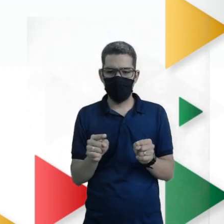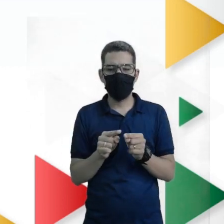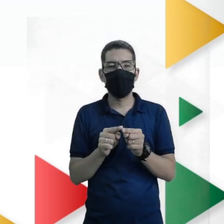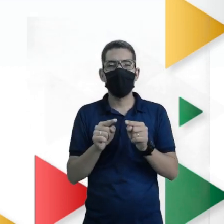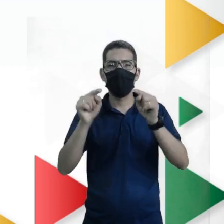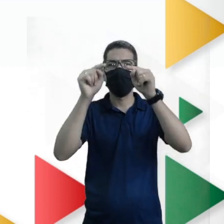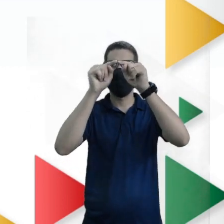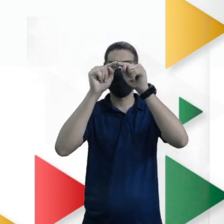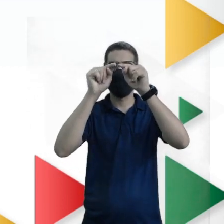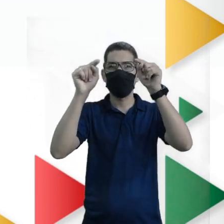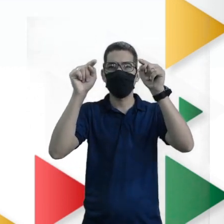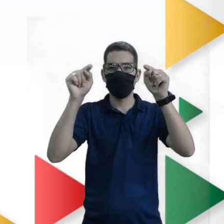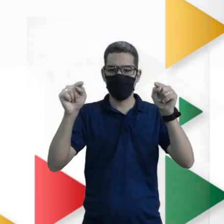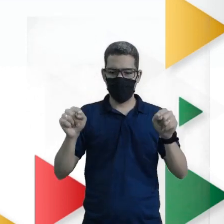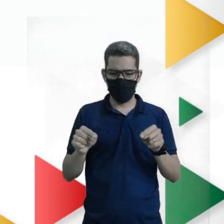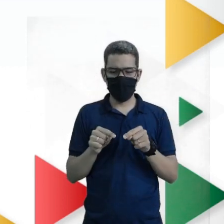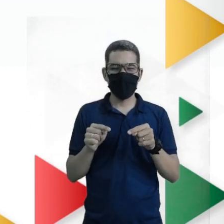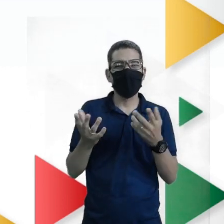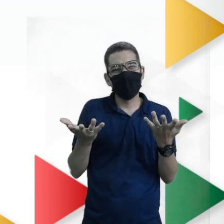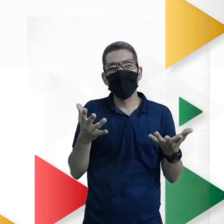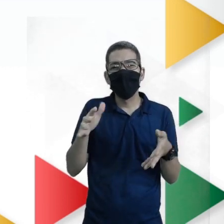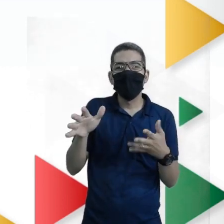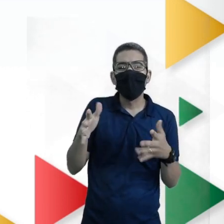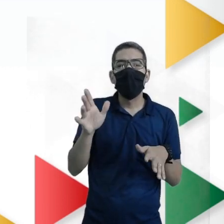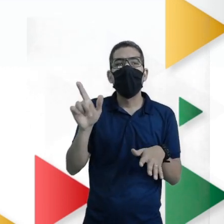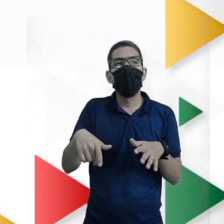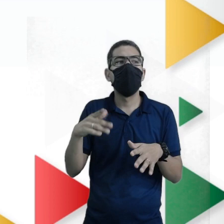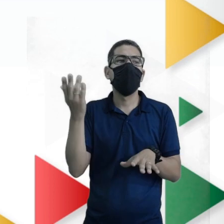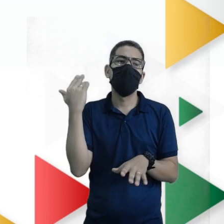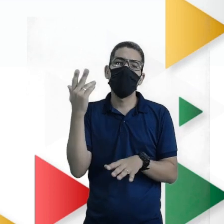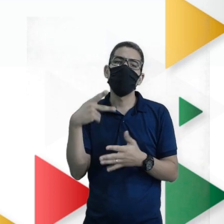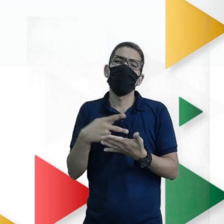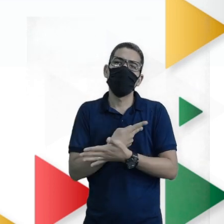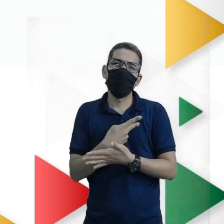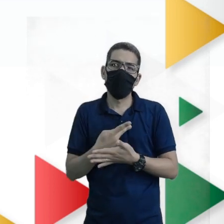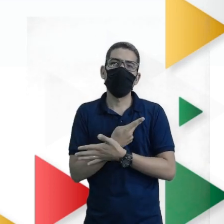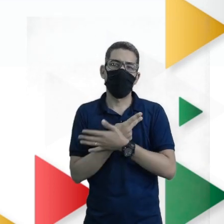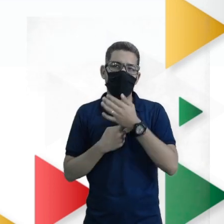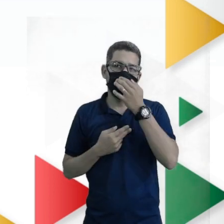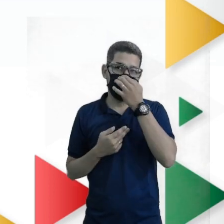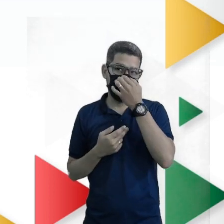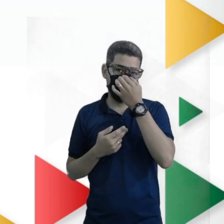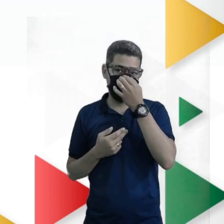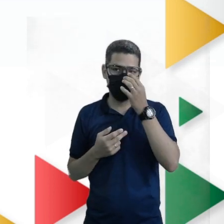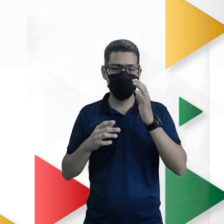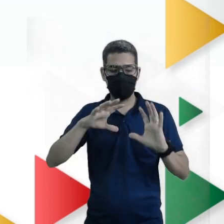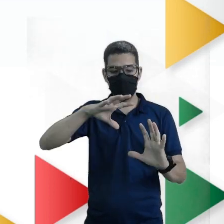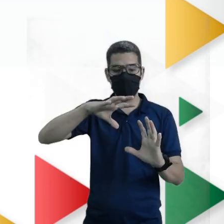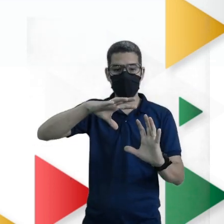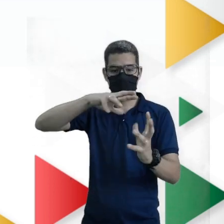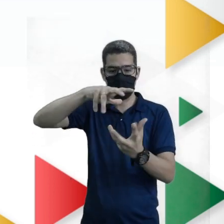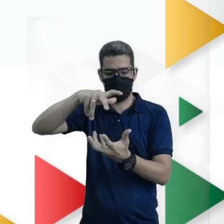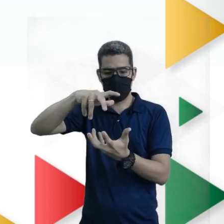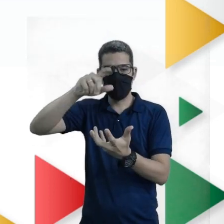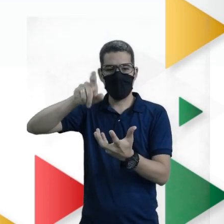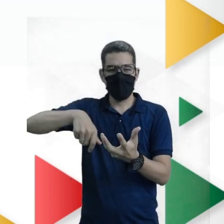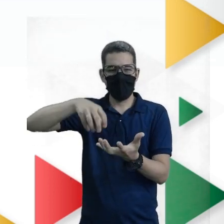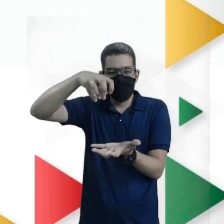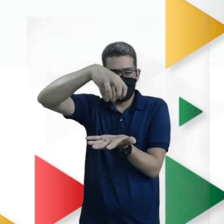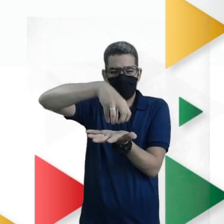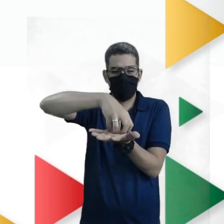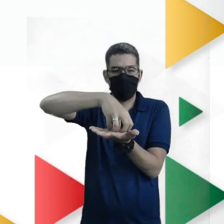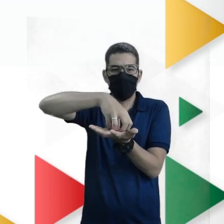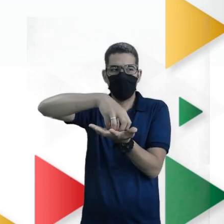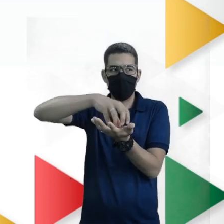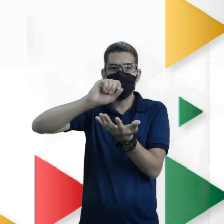na frente. Mas essa era a ideia errônea, porque na verdade não é. A Terra não é o centro e o Sol não